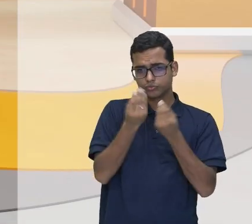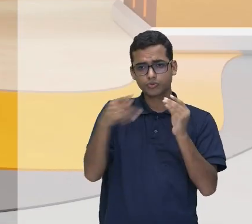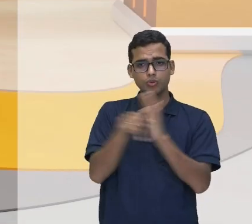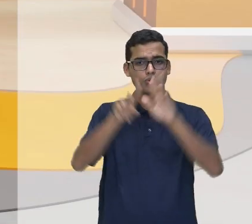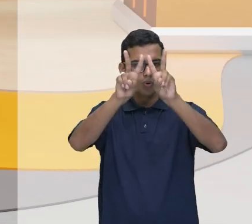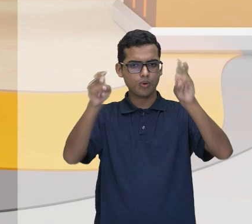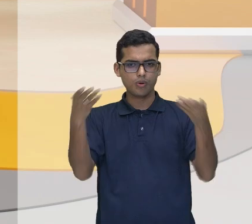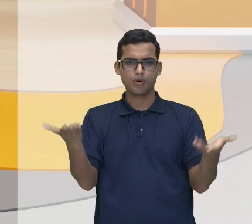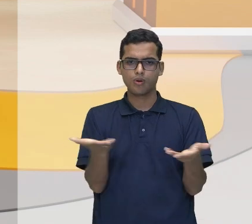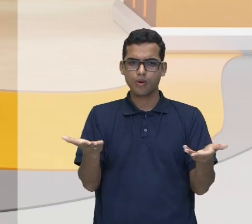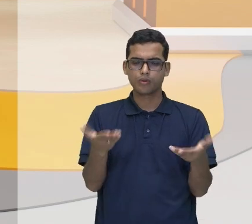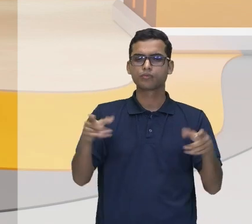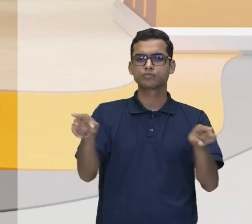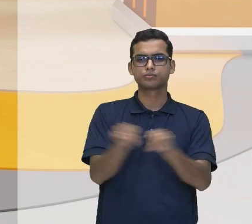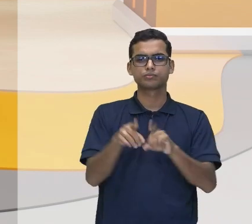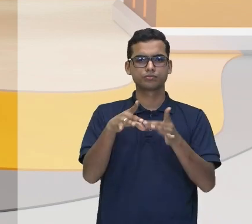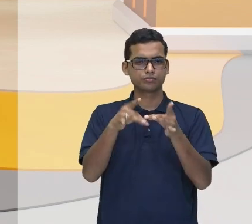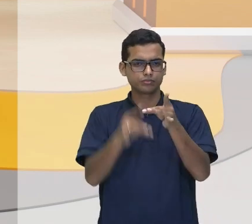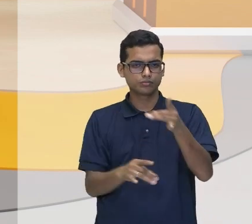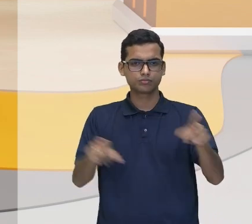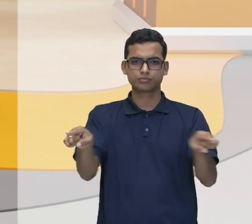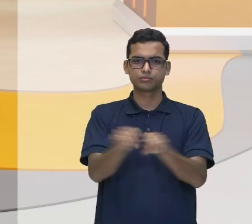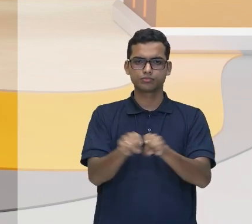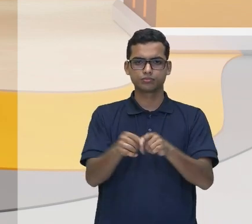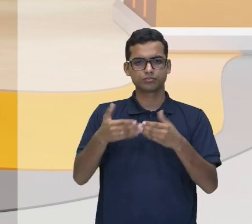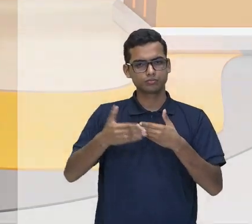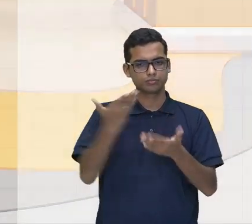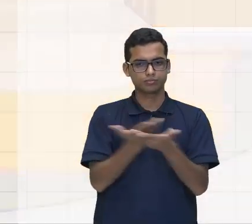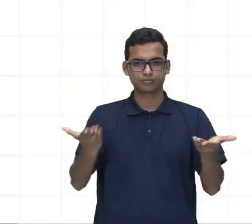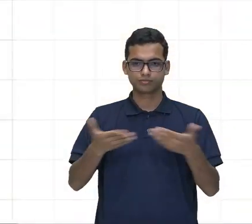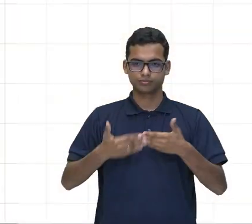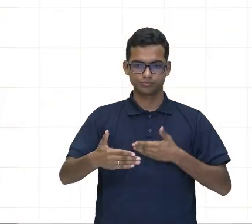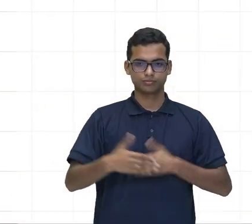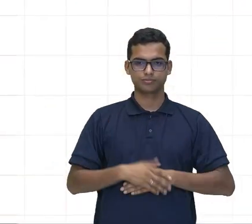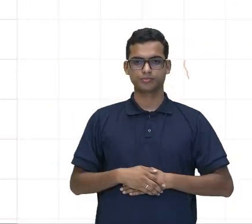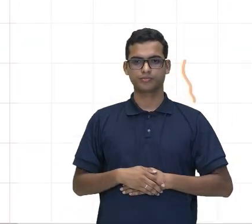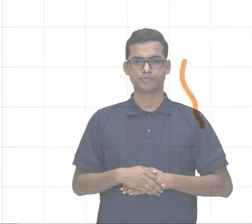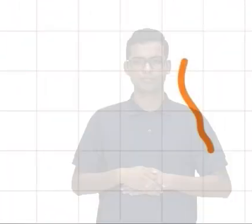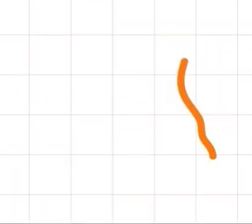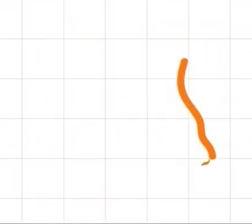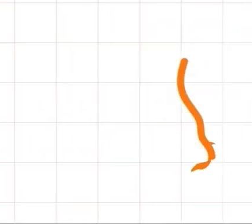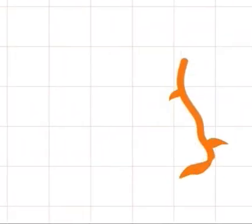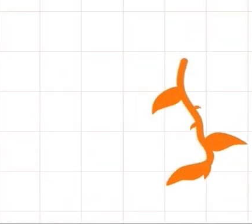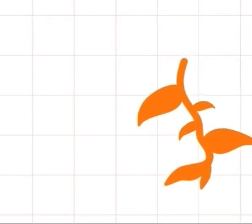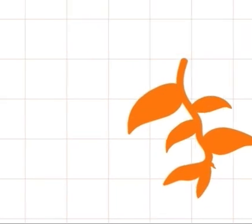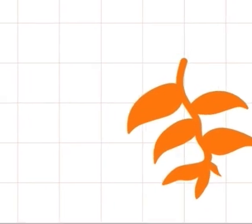aula, bem como o seu detalhamento, a gente vai de conteúdo.